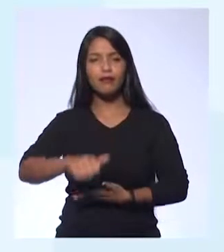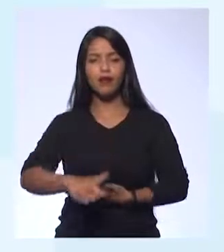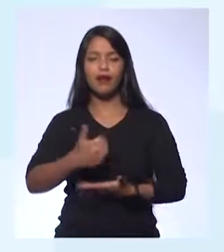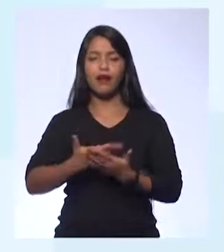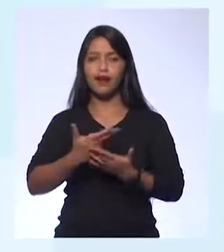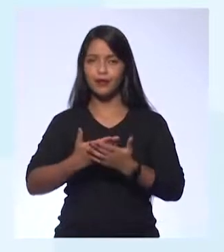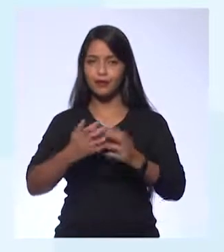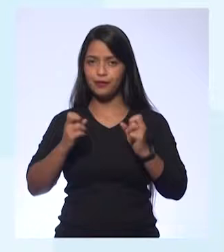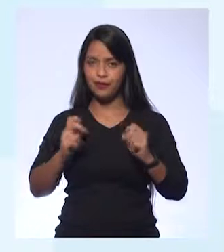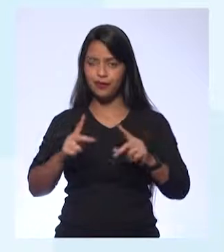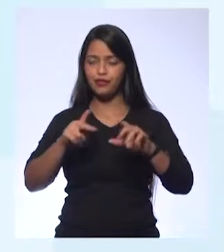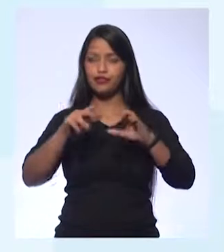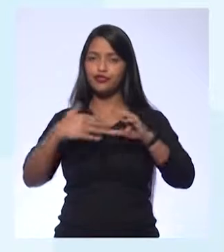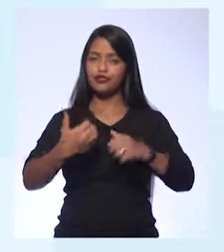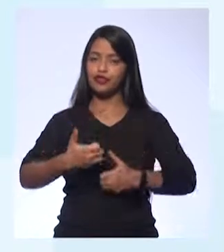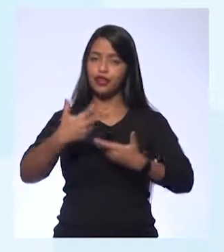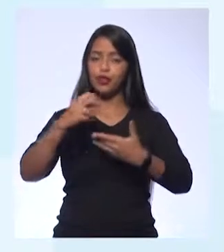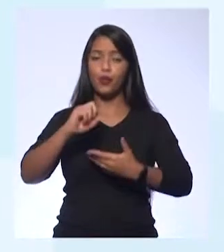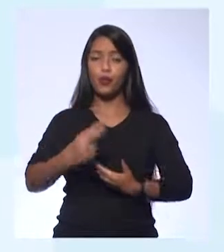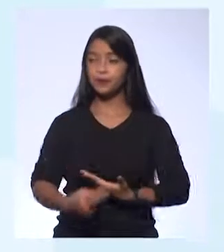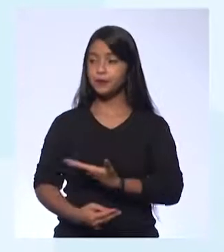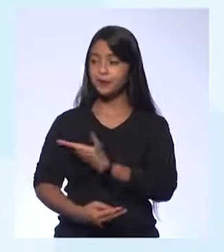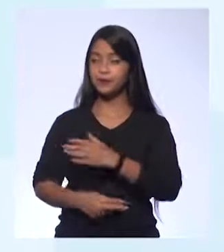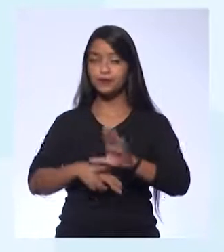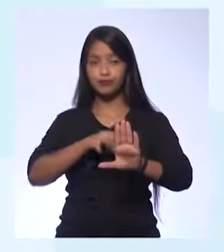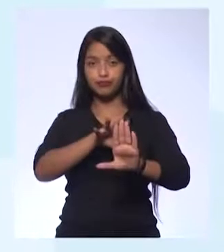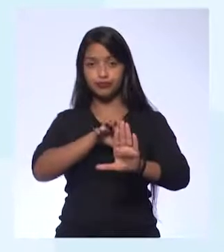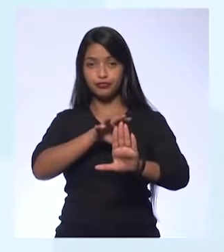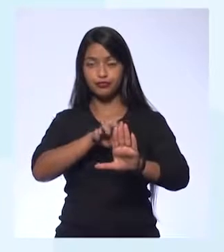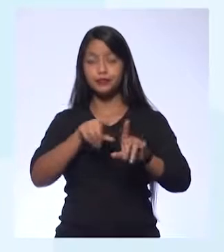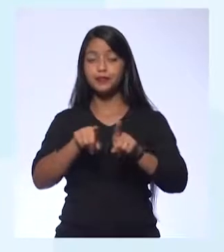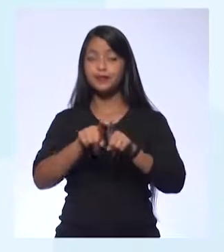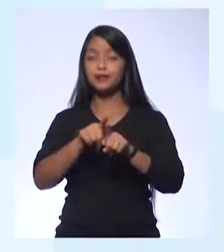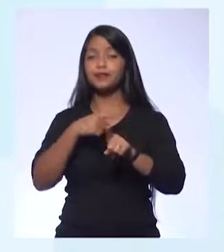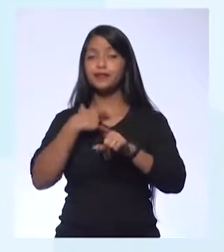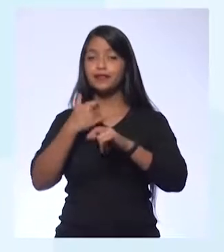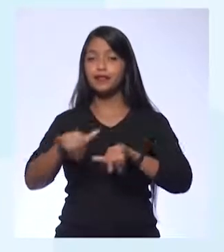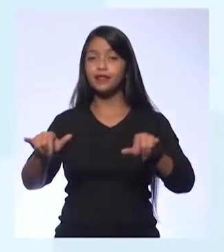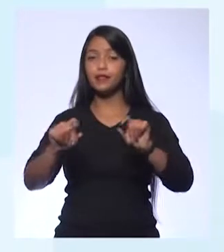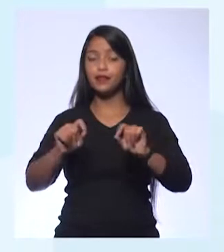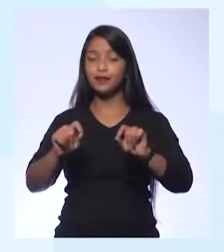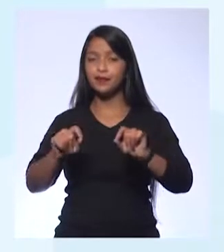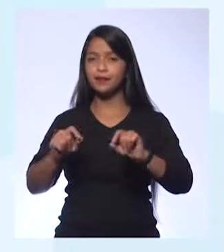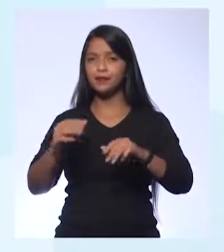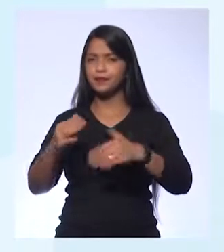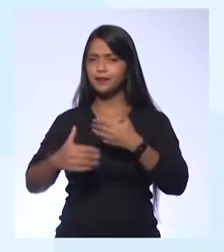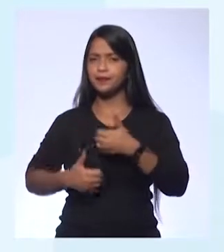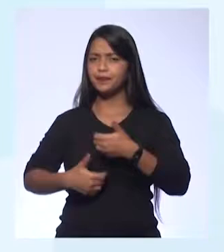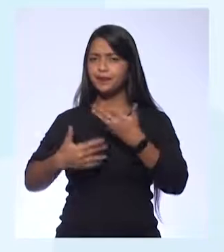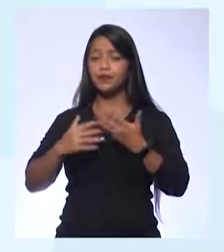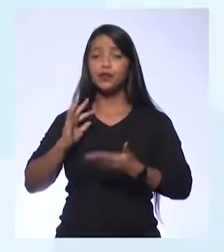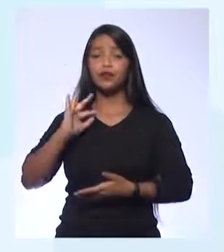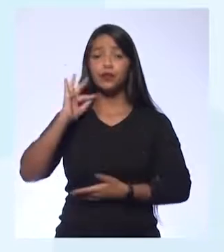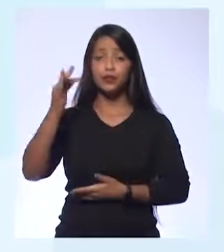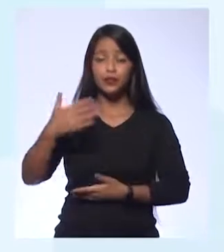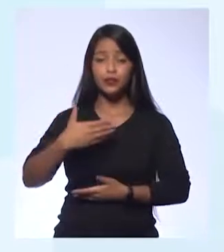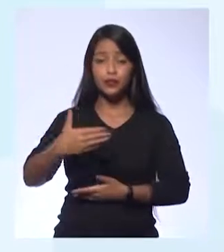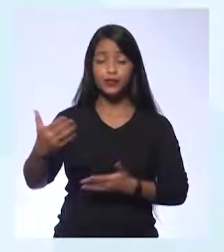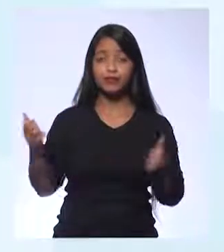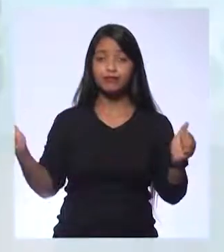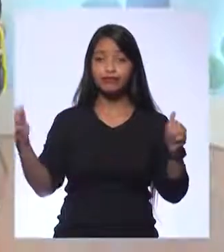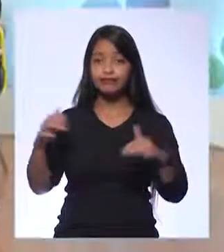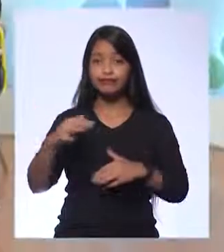opiniões de vocês pelo chat ou pelo QR Code. E dar um recadinho aqui que colocaram aqui que quando isso tudo normalizar que vão sentir falta da